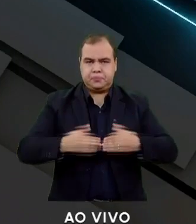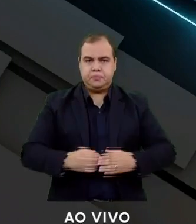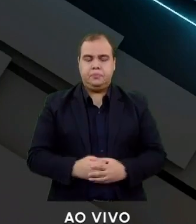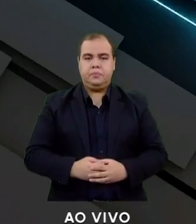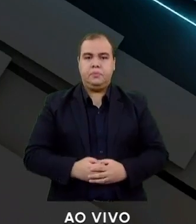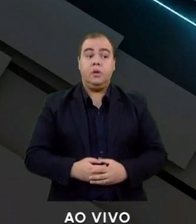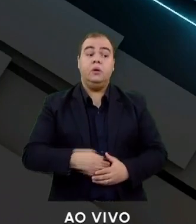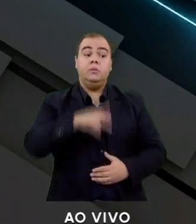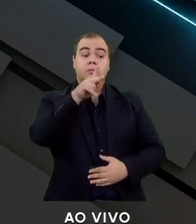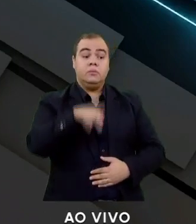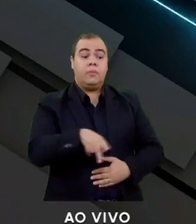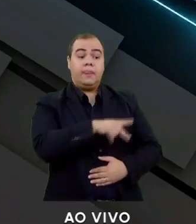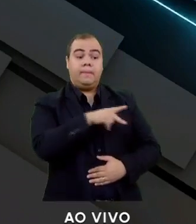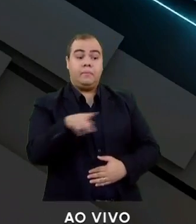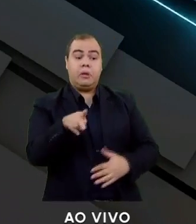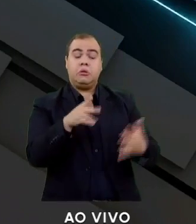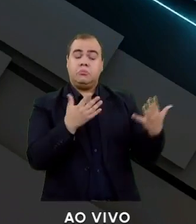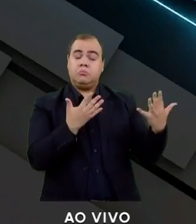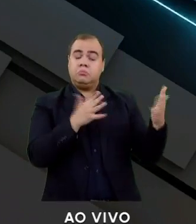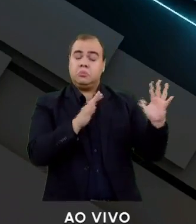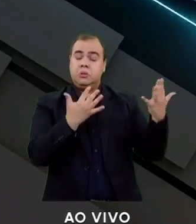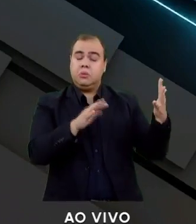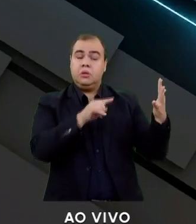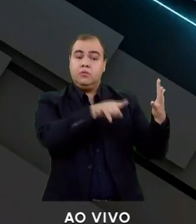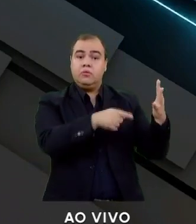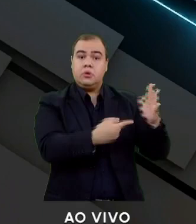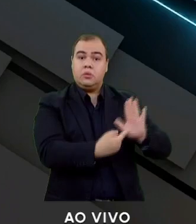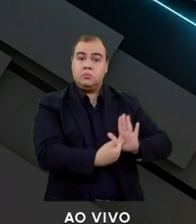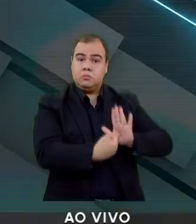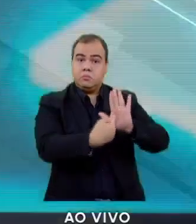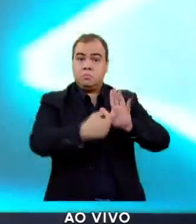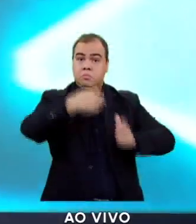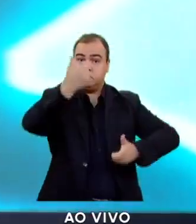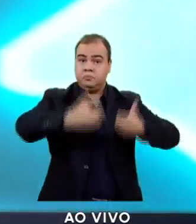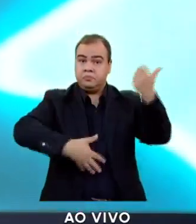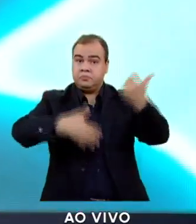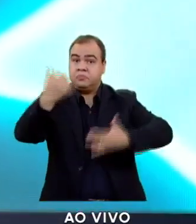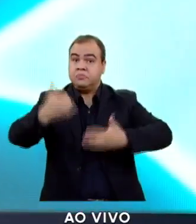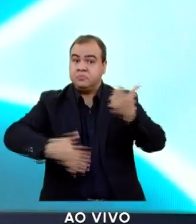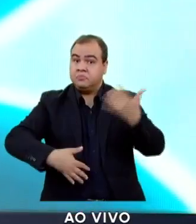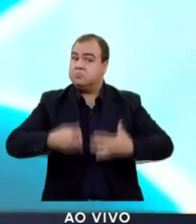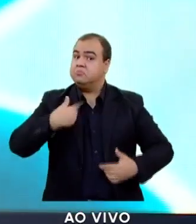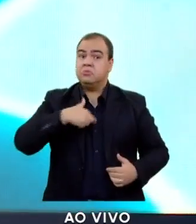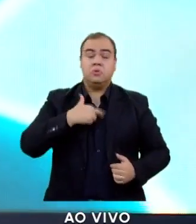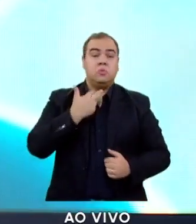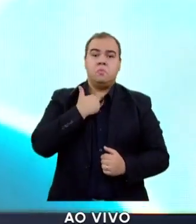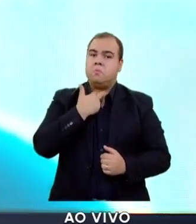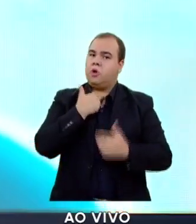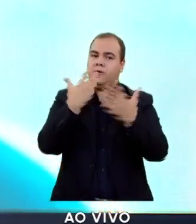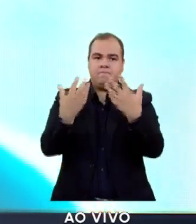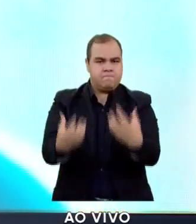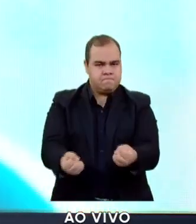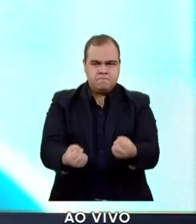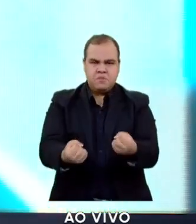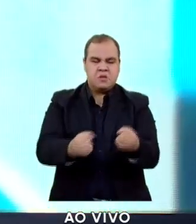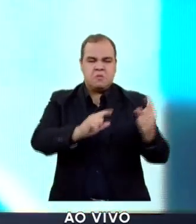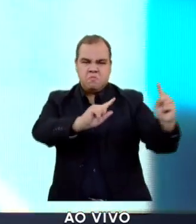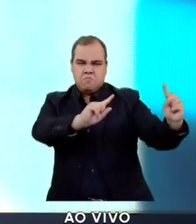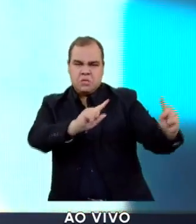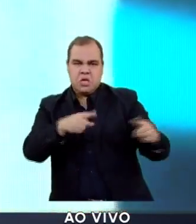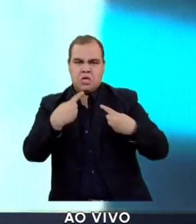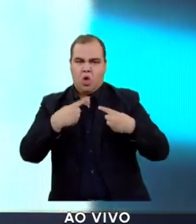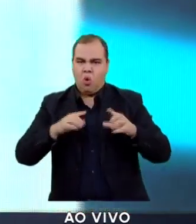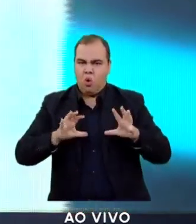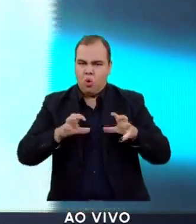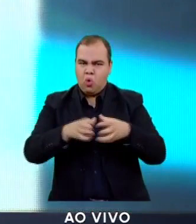pesado Padre parabéns pela sua exposição nós não podemos realmente aceitar perseguições religiosos